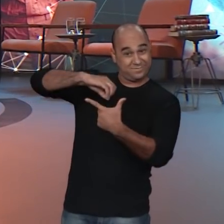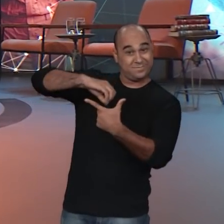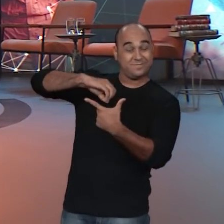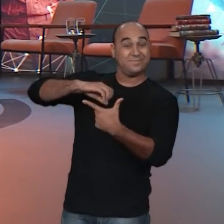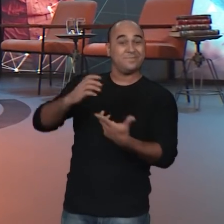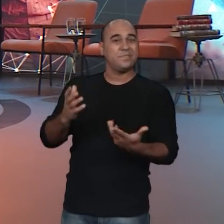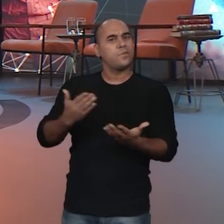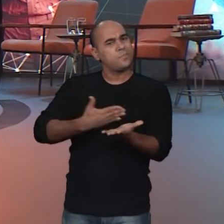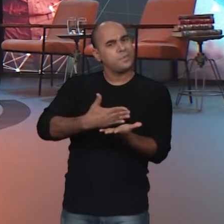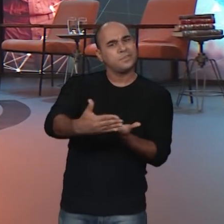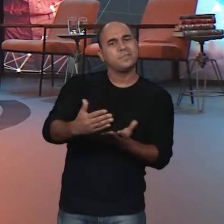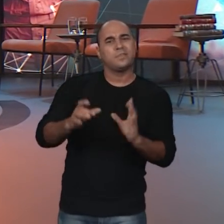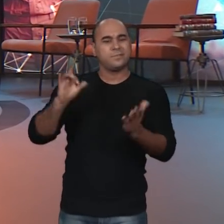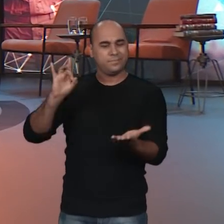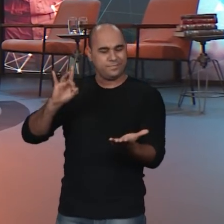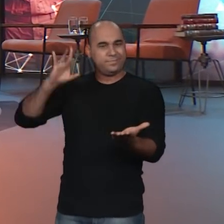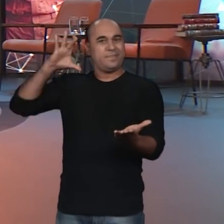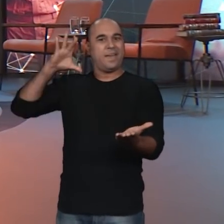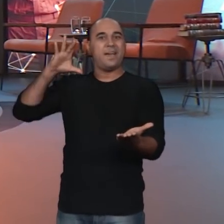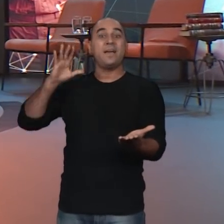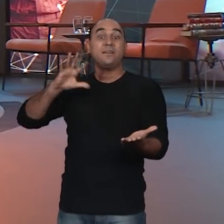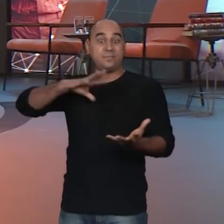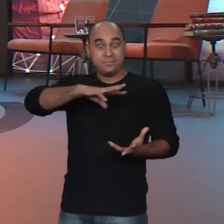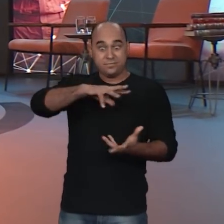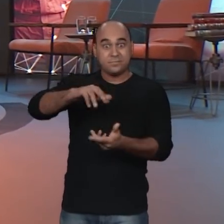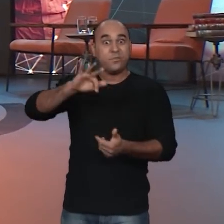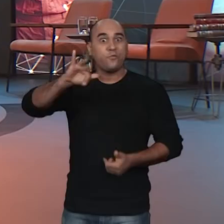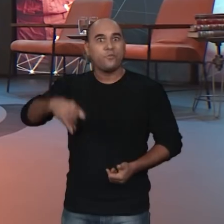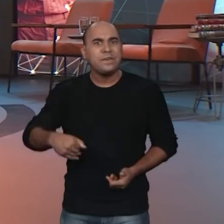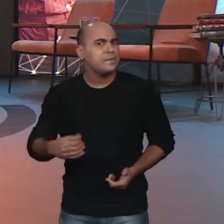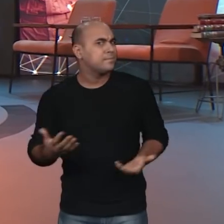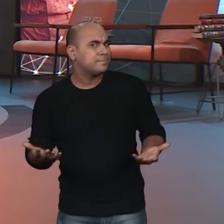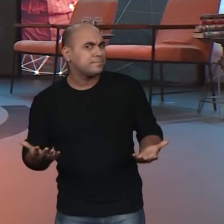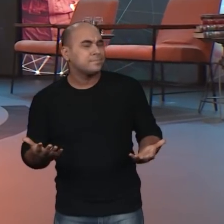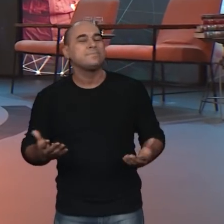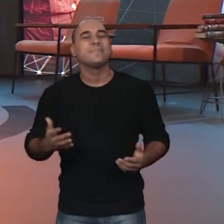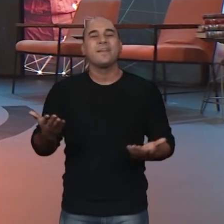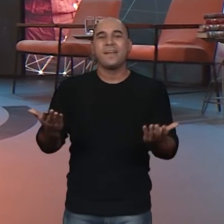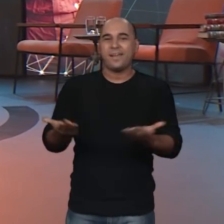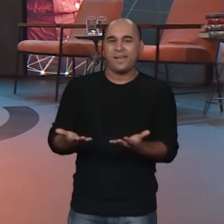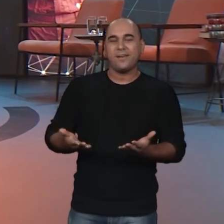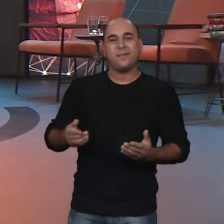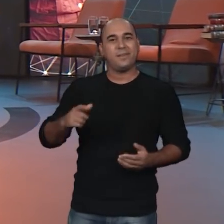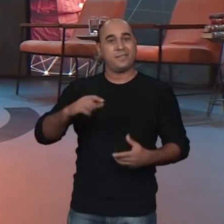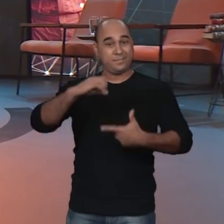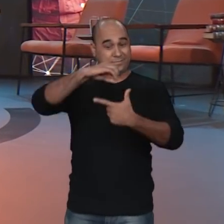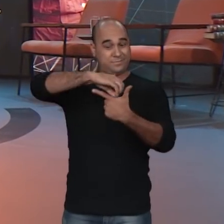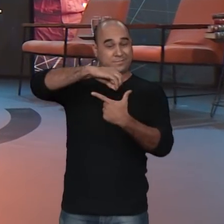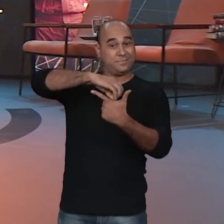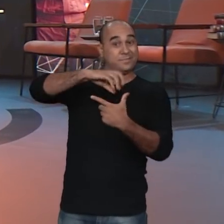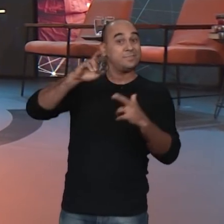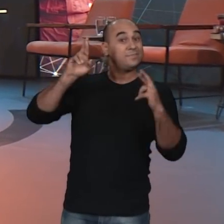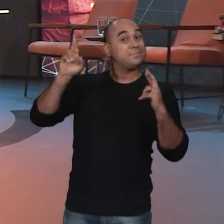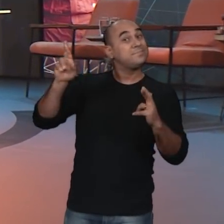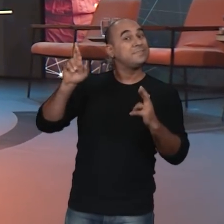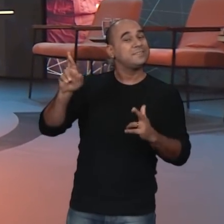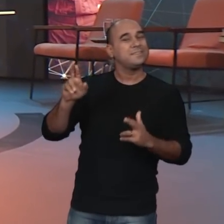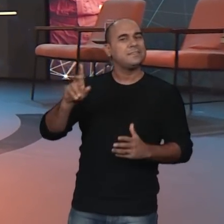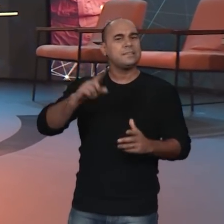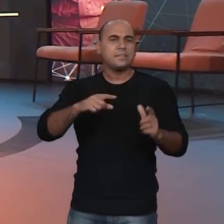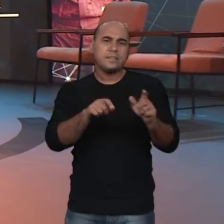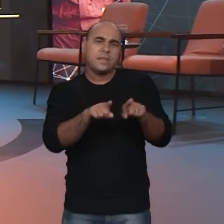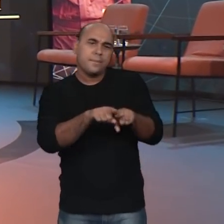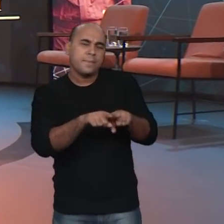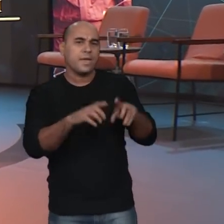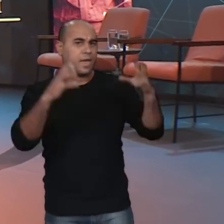programa Evidências do Fim aqui no seu canal da Esperança e também pela Rádio Novo Tempo e também